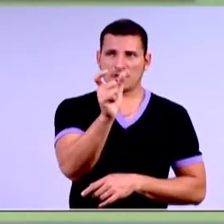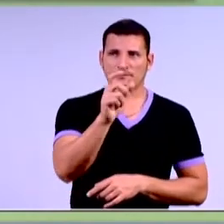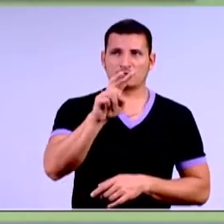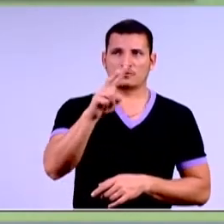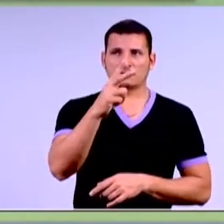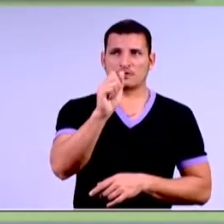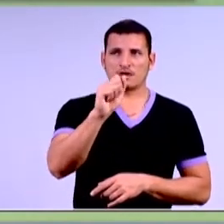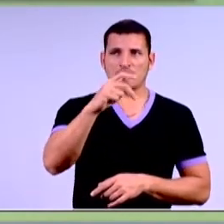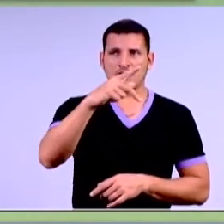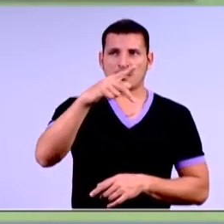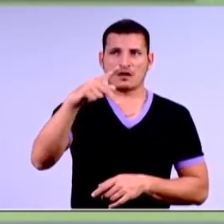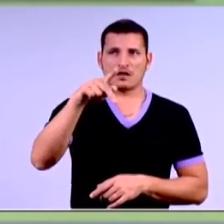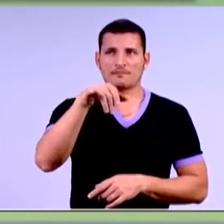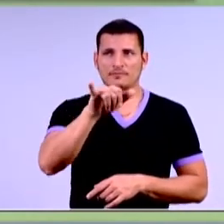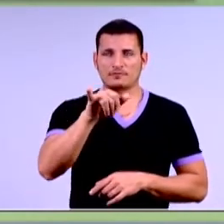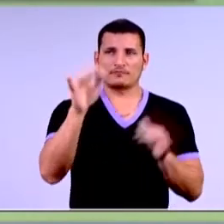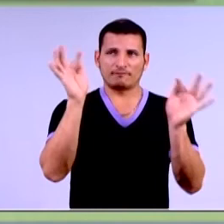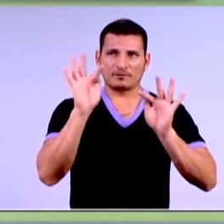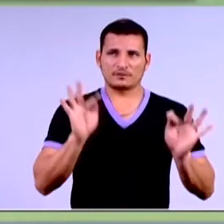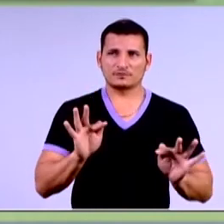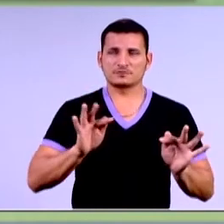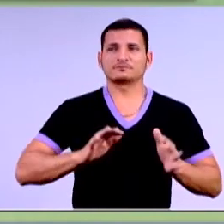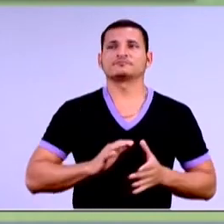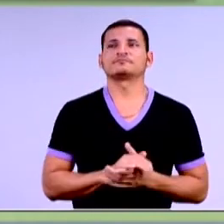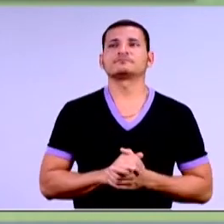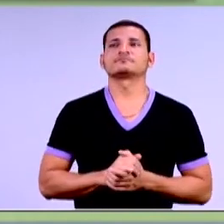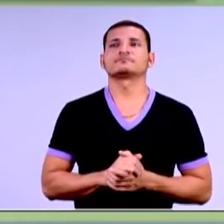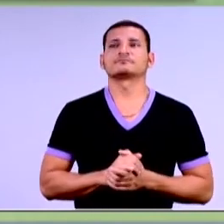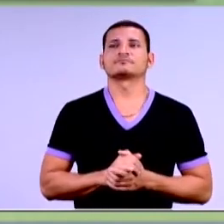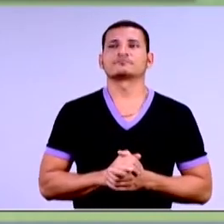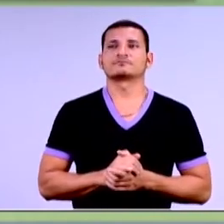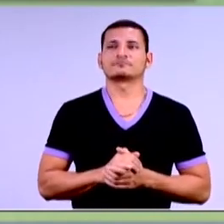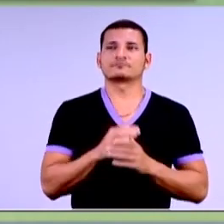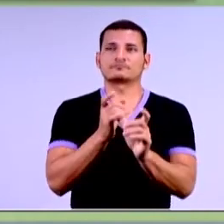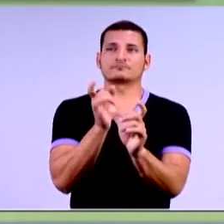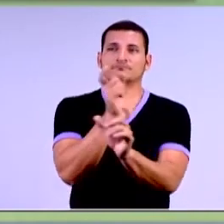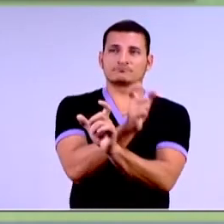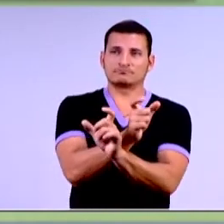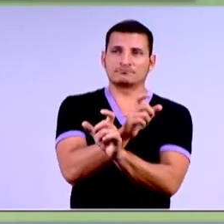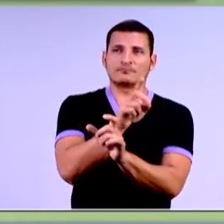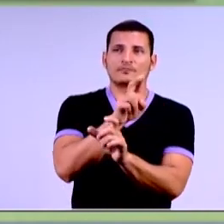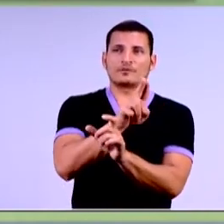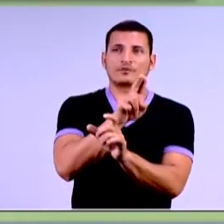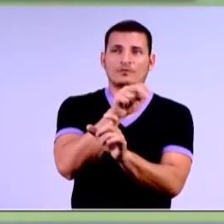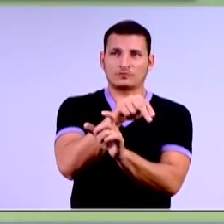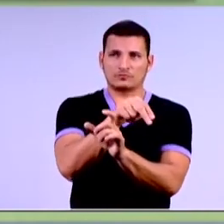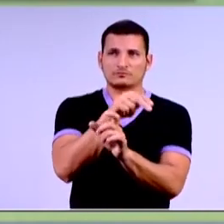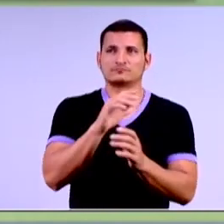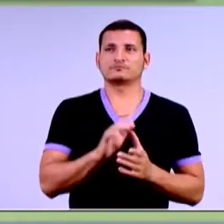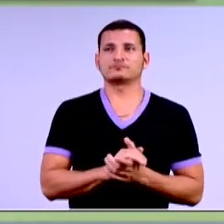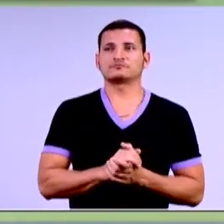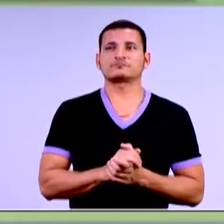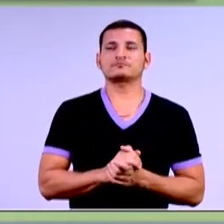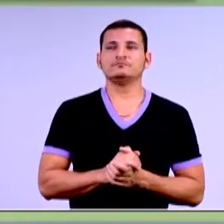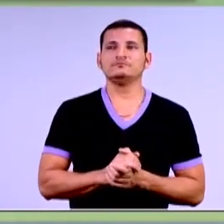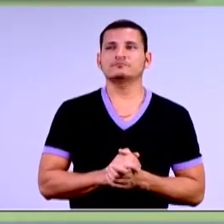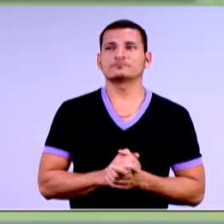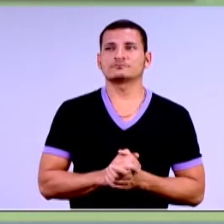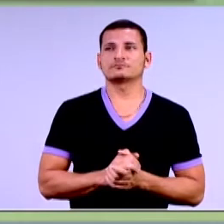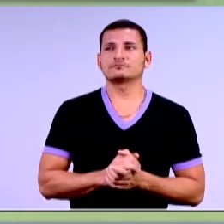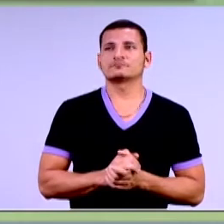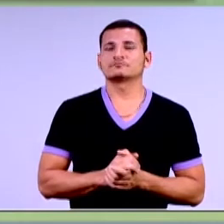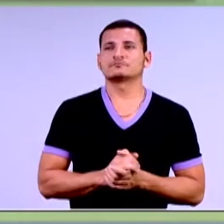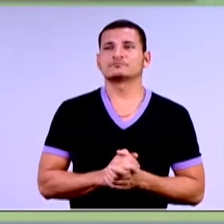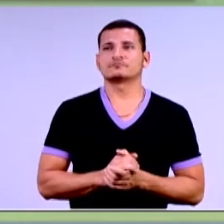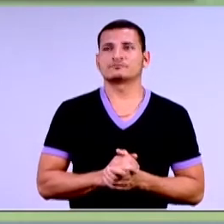colocam um princípio andréa infeliz function função coloca um preço fixo de som chan de de